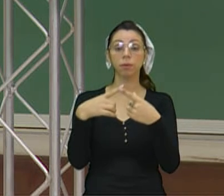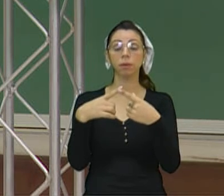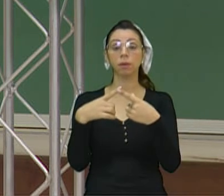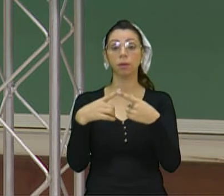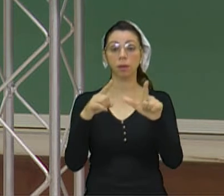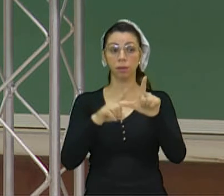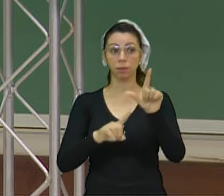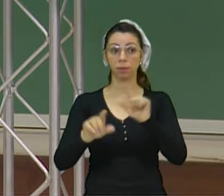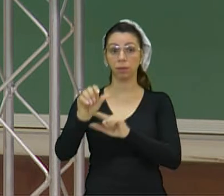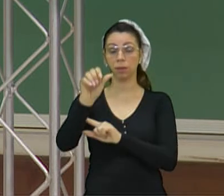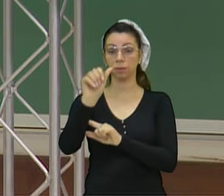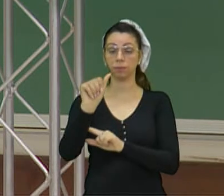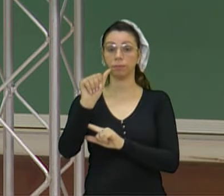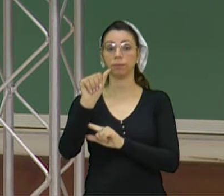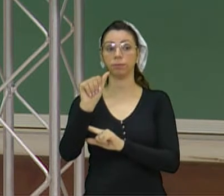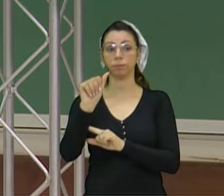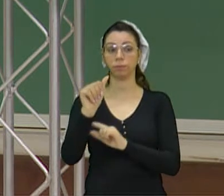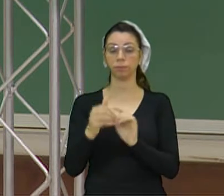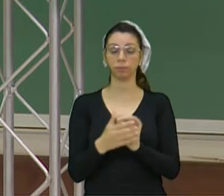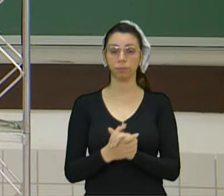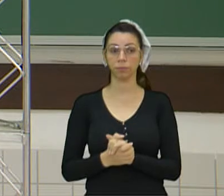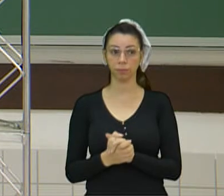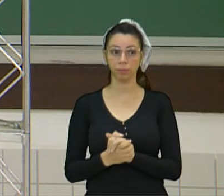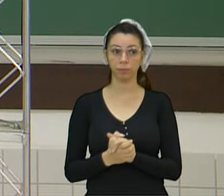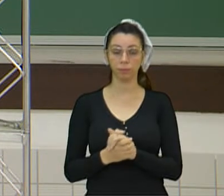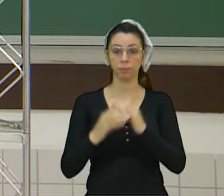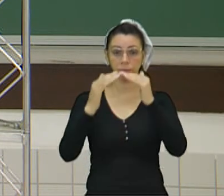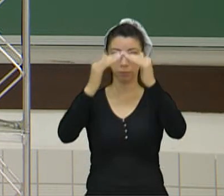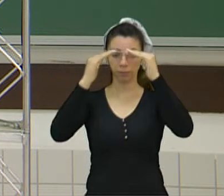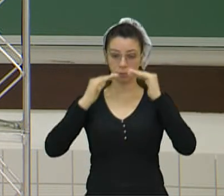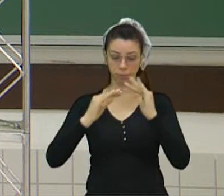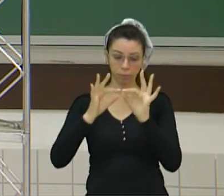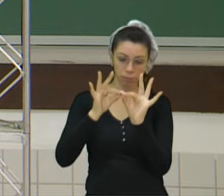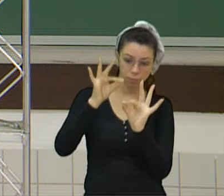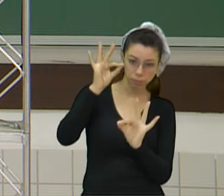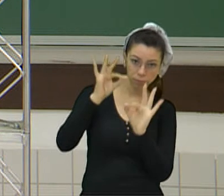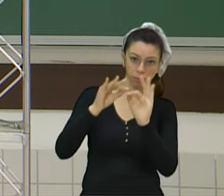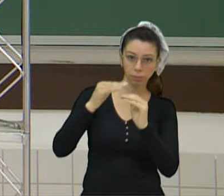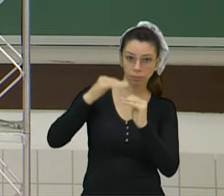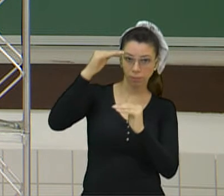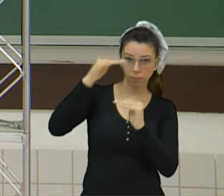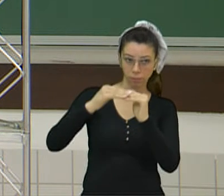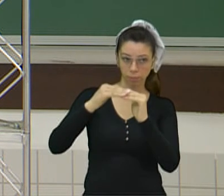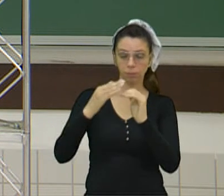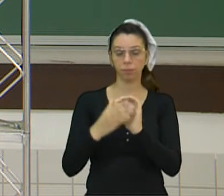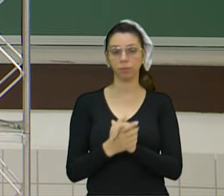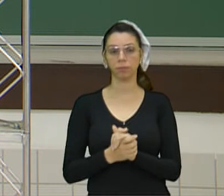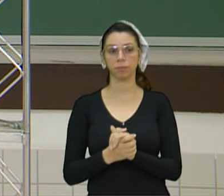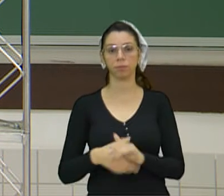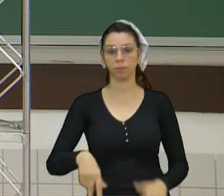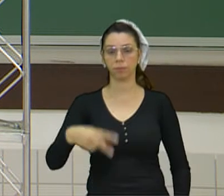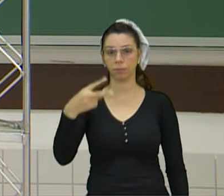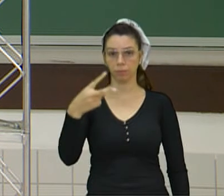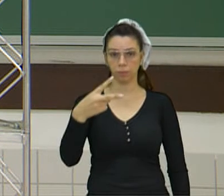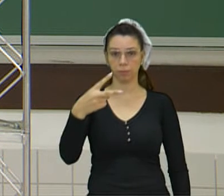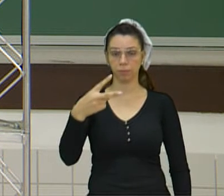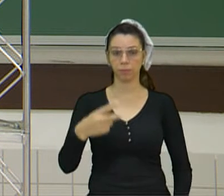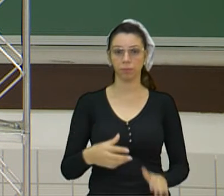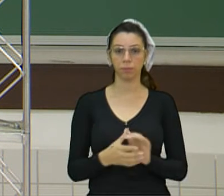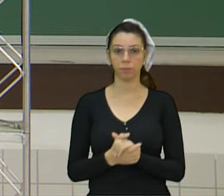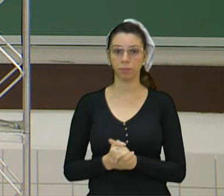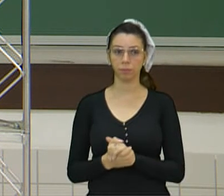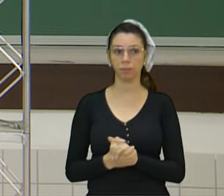letra A, né, está no denominador, está embaixo ali, dividindo. Item 2. A resistência